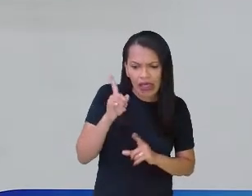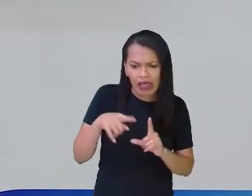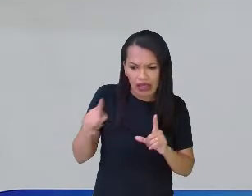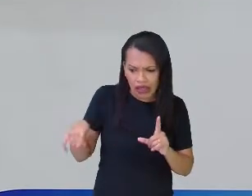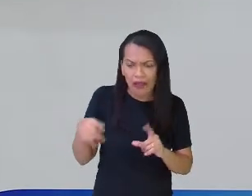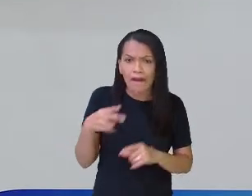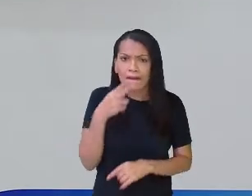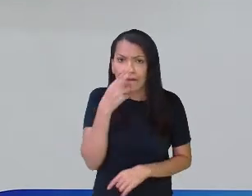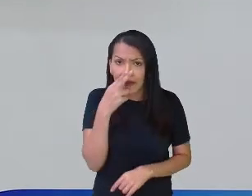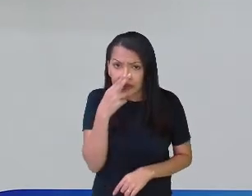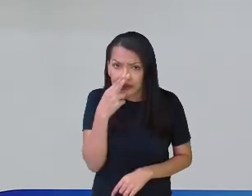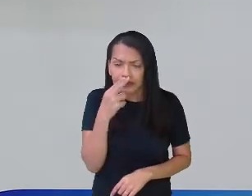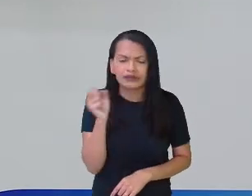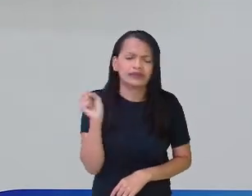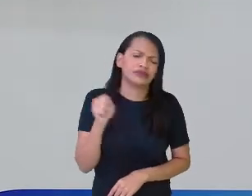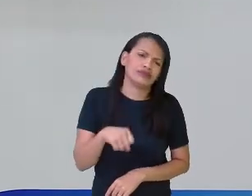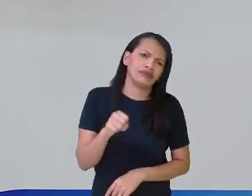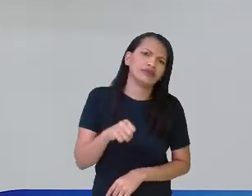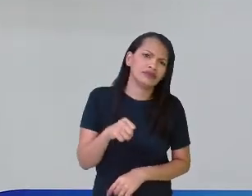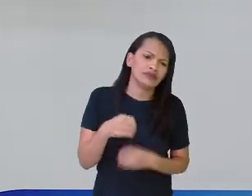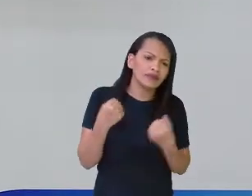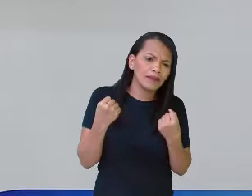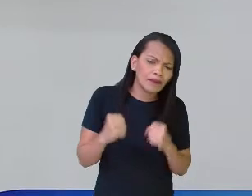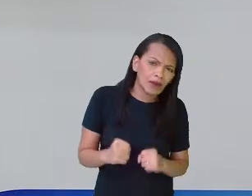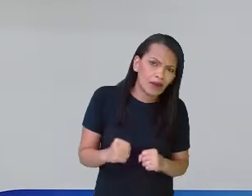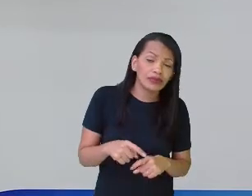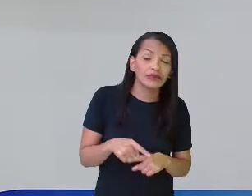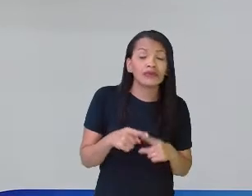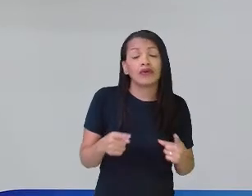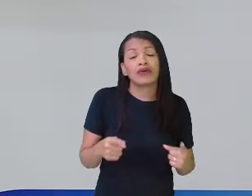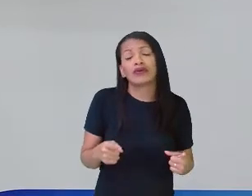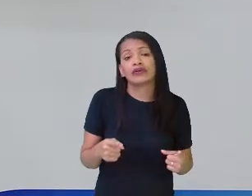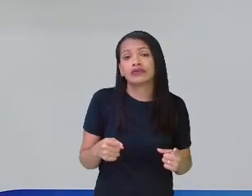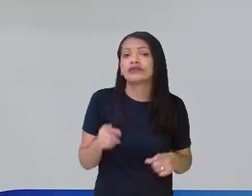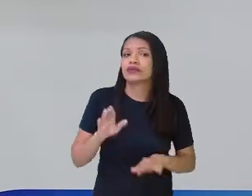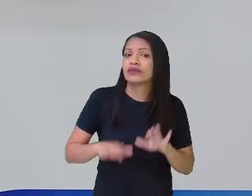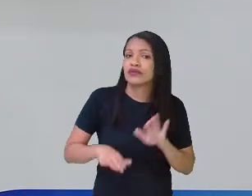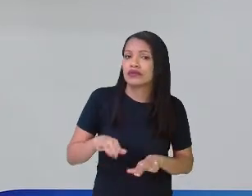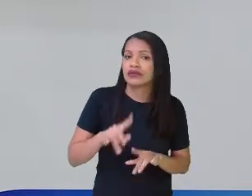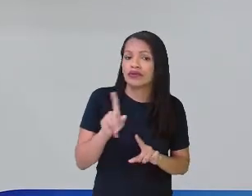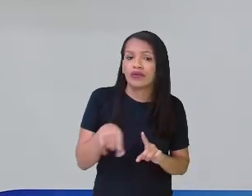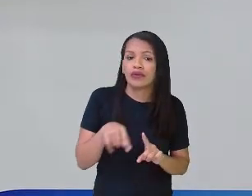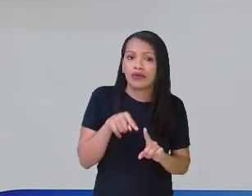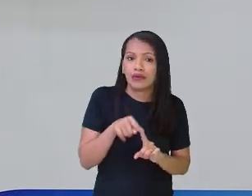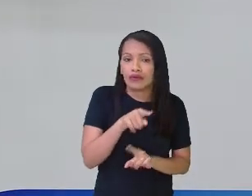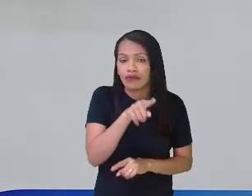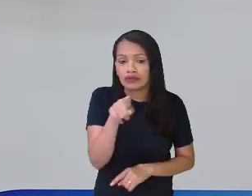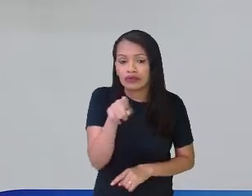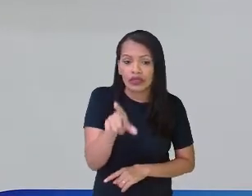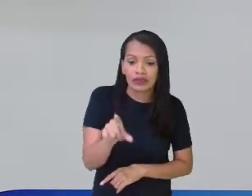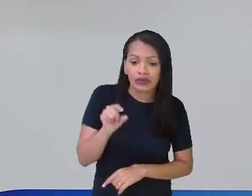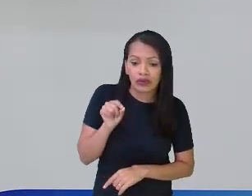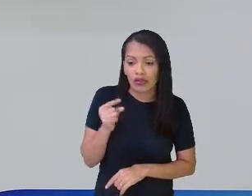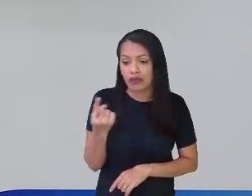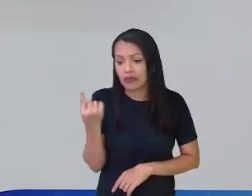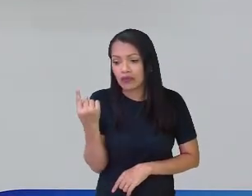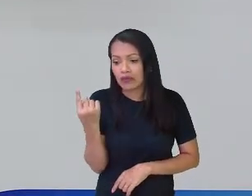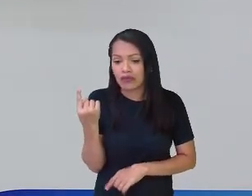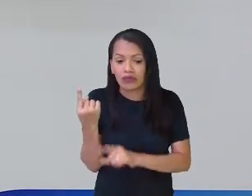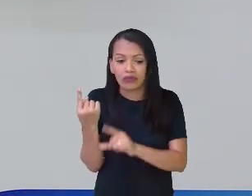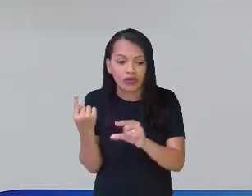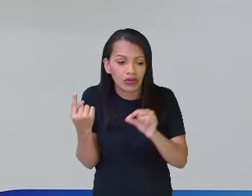mesmo levantamento? Claro que pode. Agora, claro, dependendo do objetivo, você escolhe ou um ou